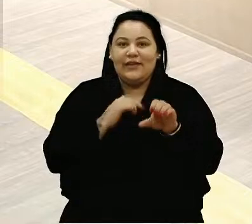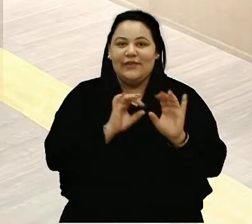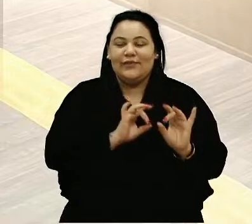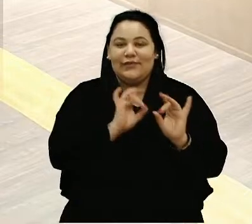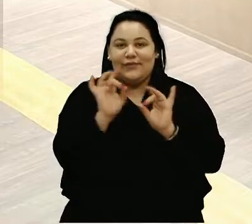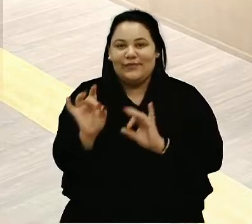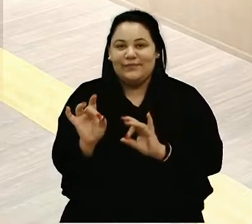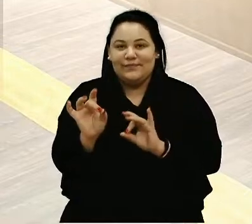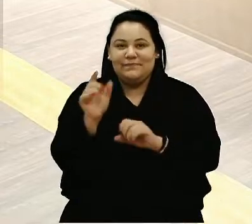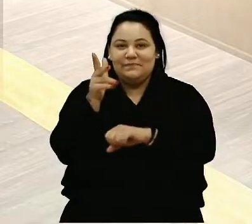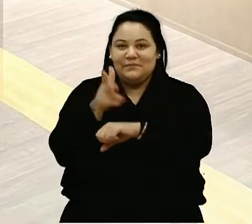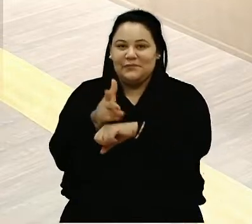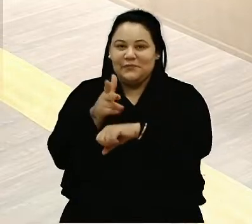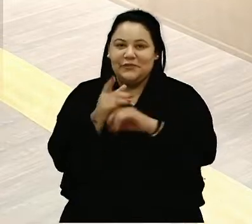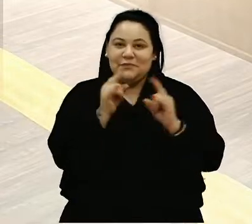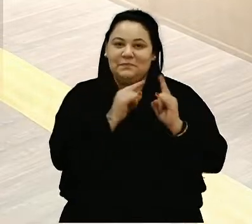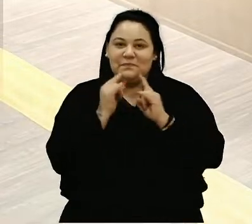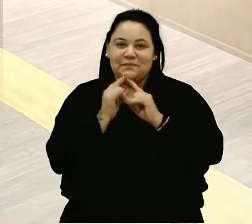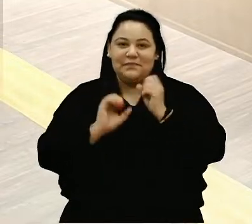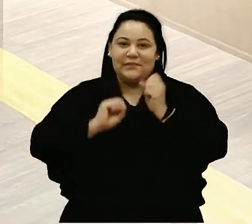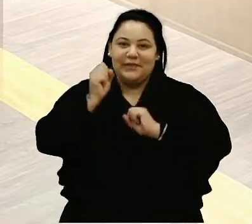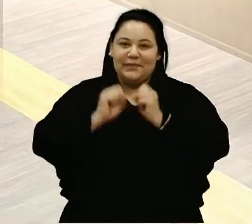vídeo institucional da empresa.